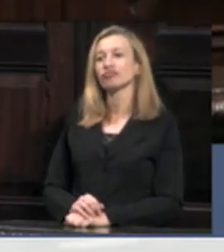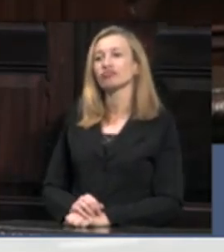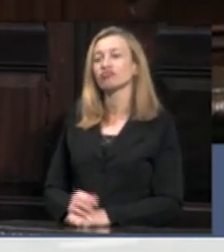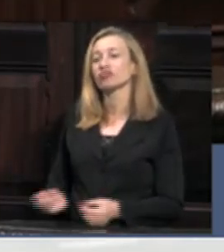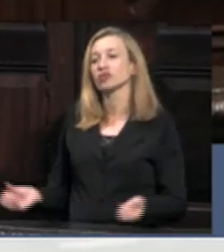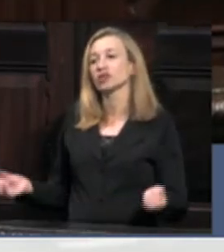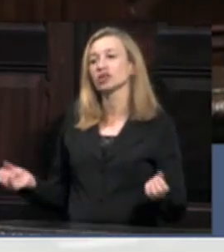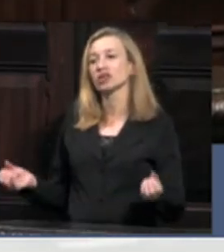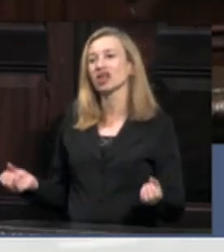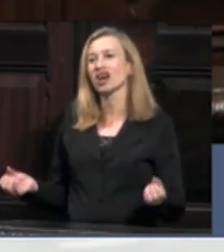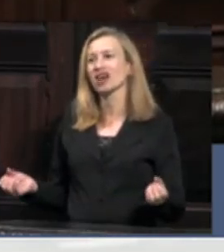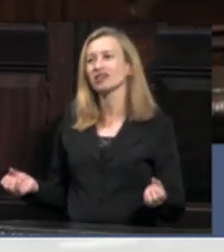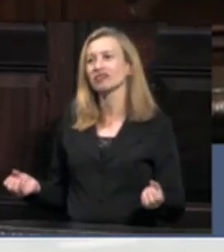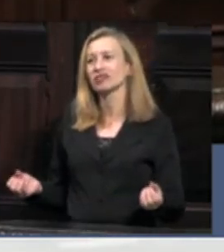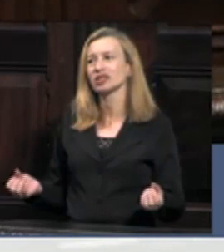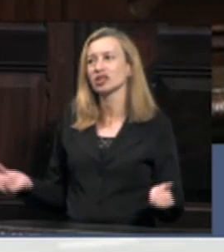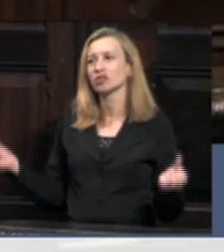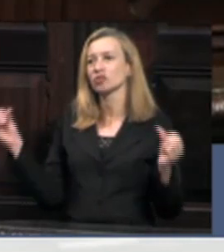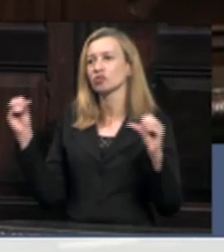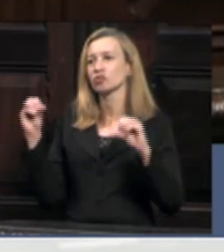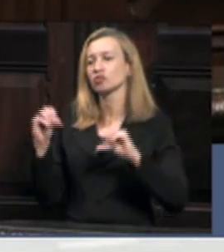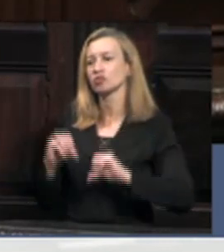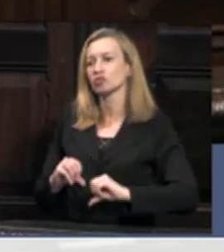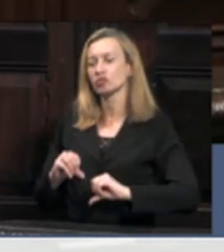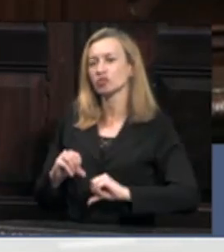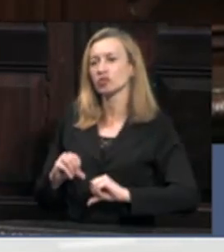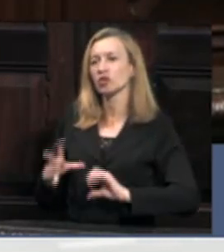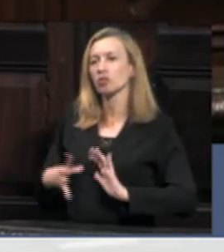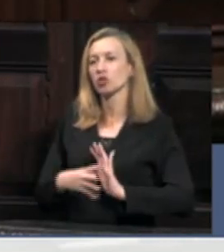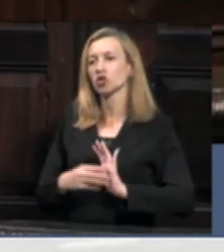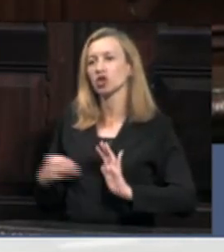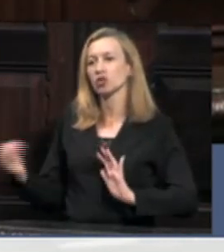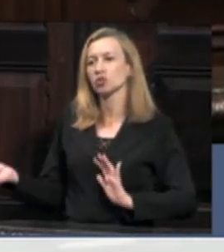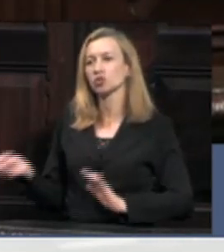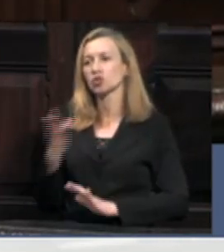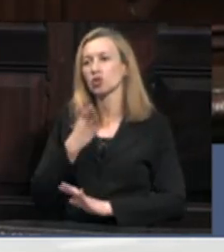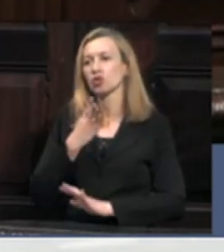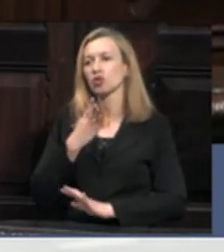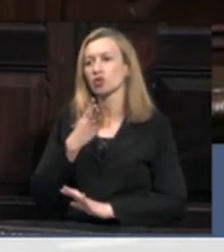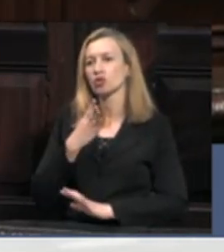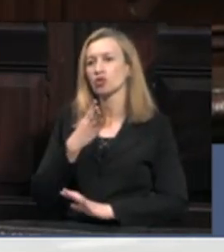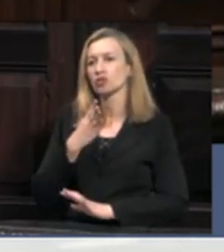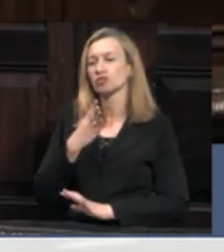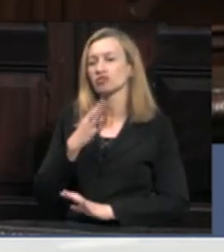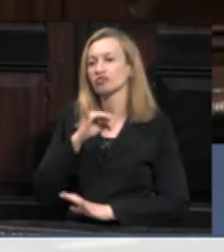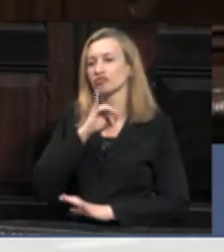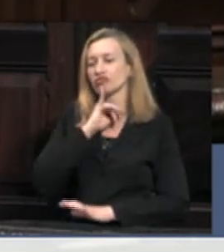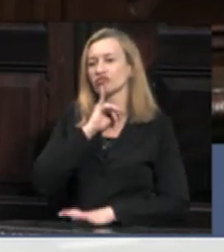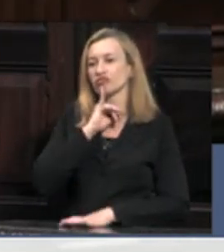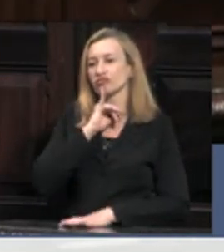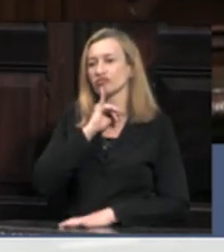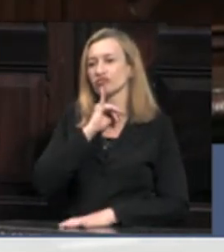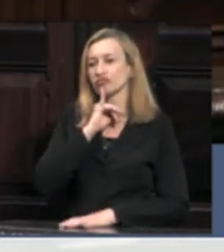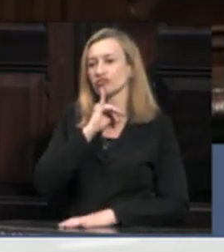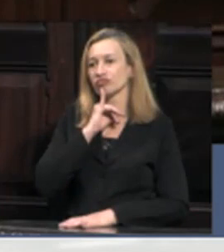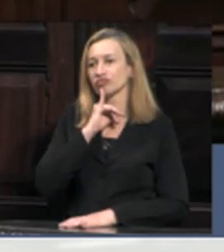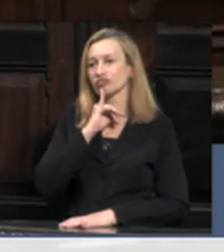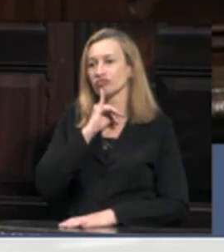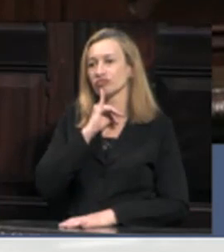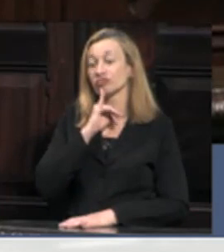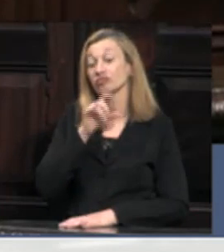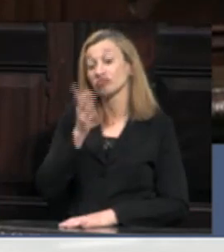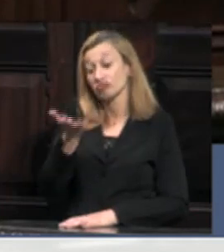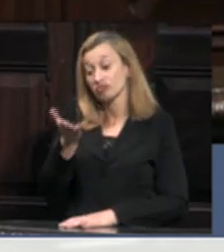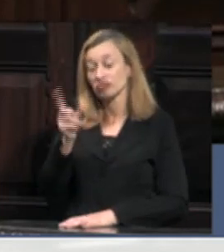em jogo diante desse modelo novo, que infelizmente foi